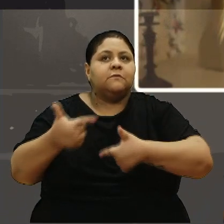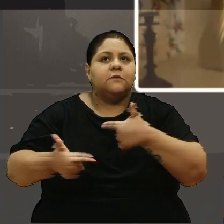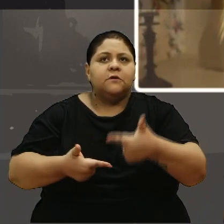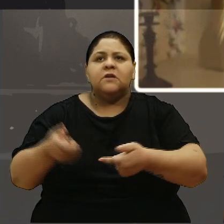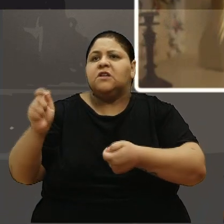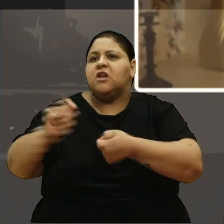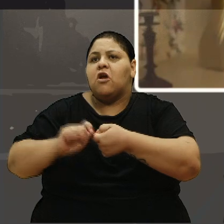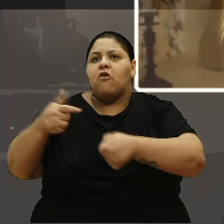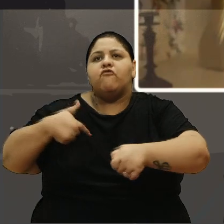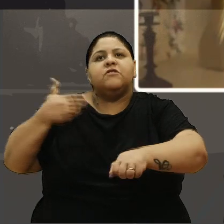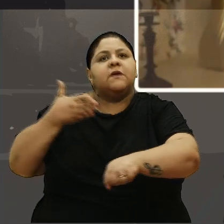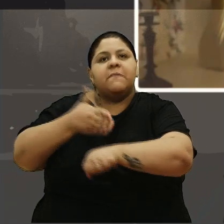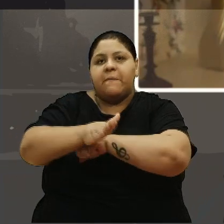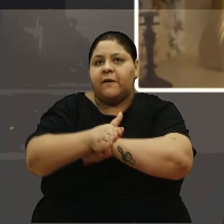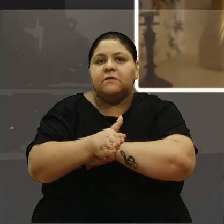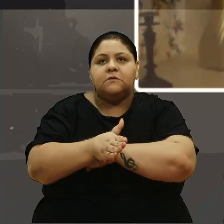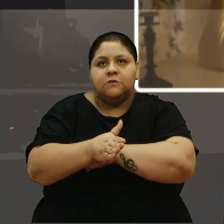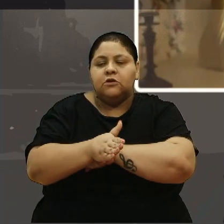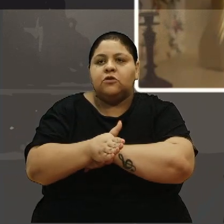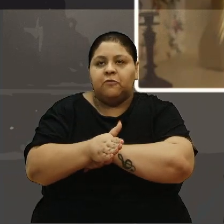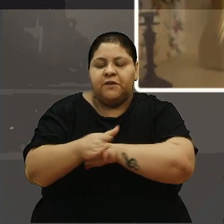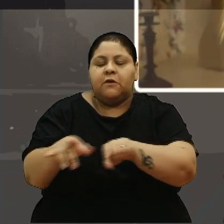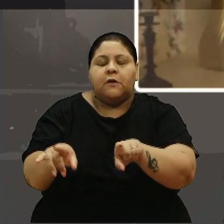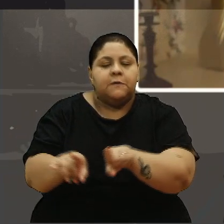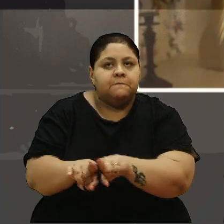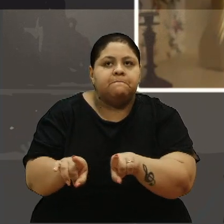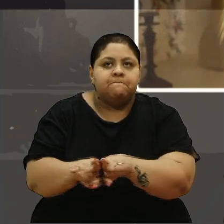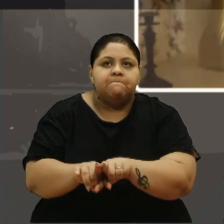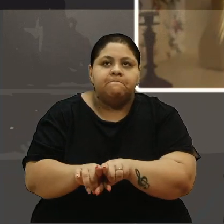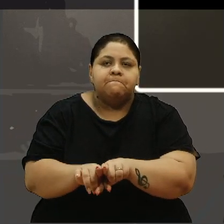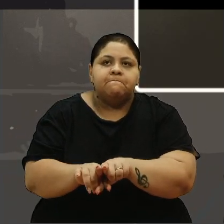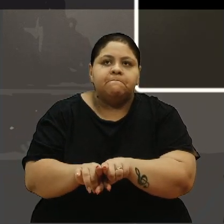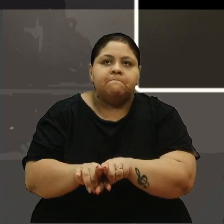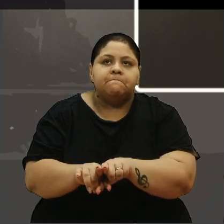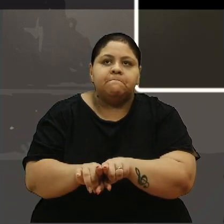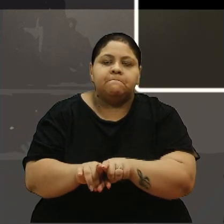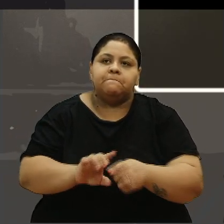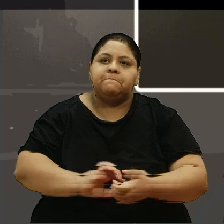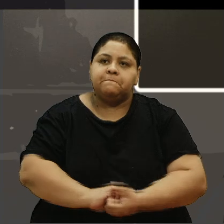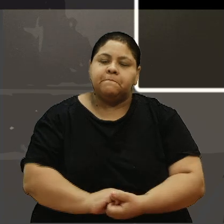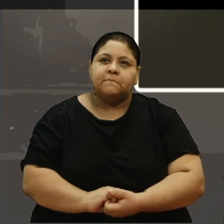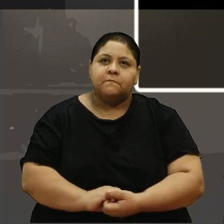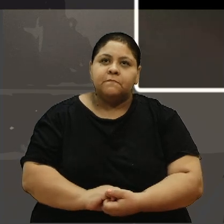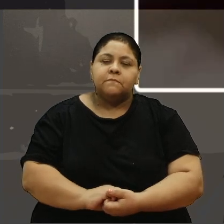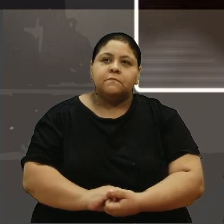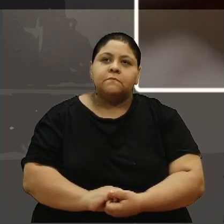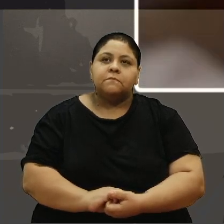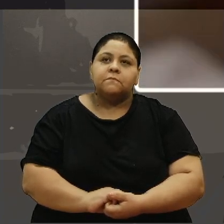a minha parte da maneira que pude.